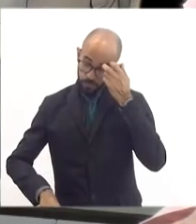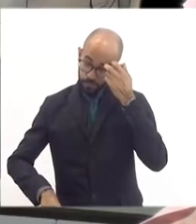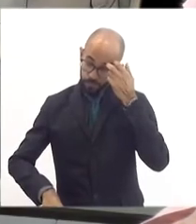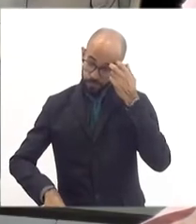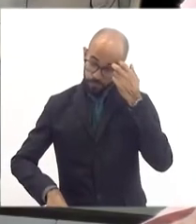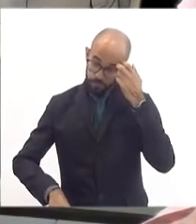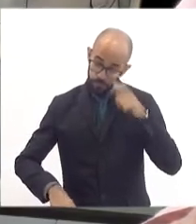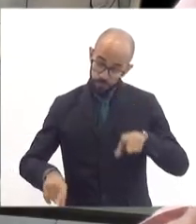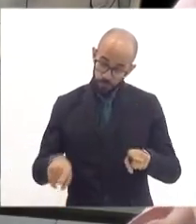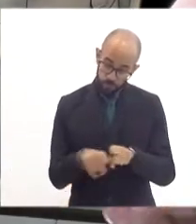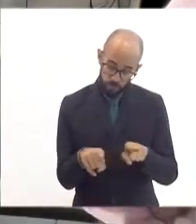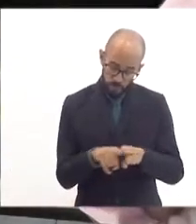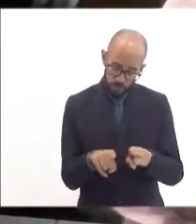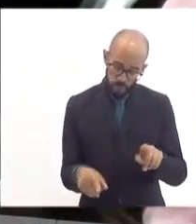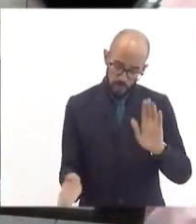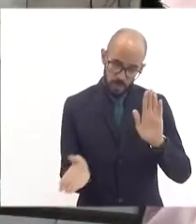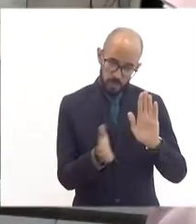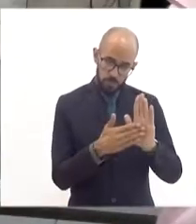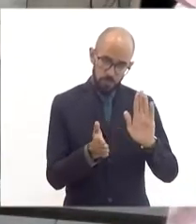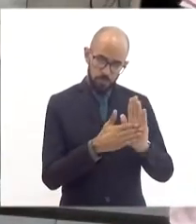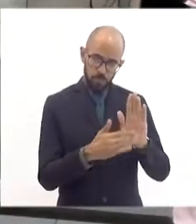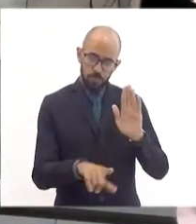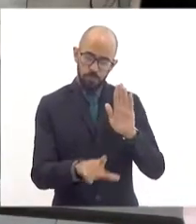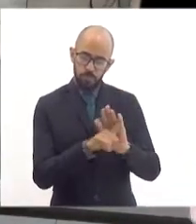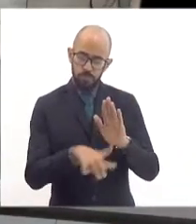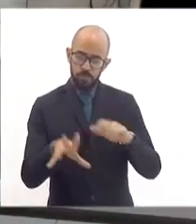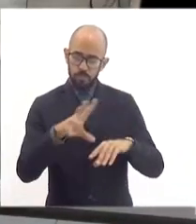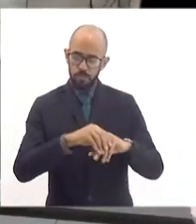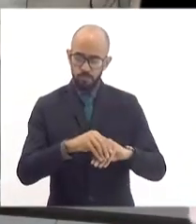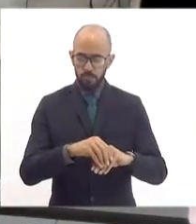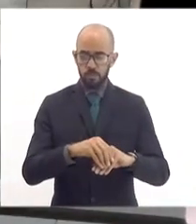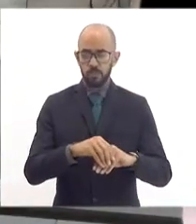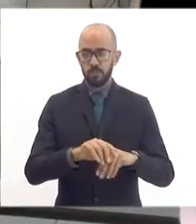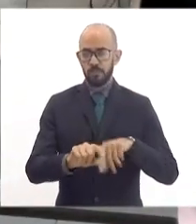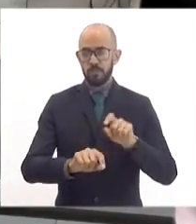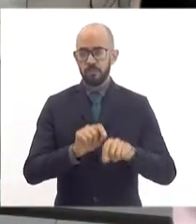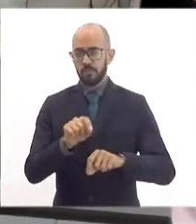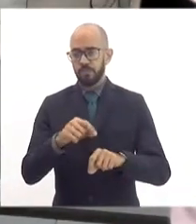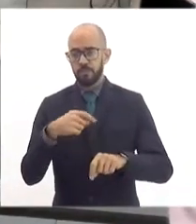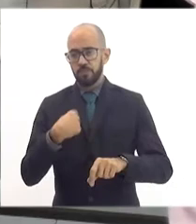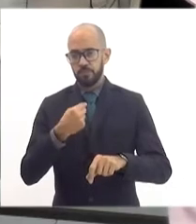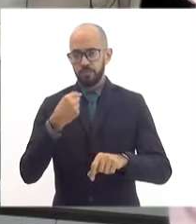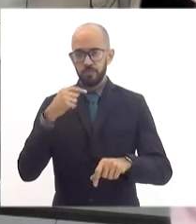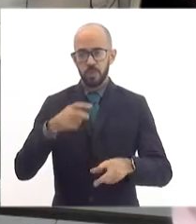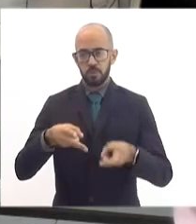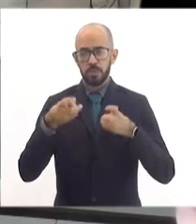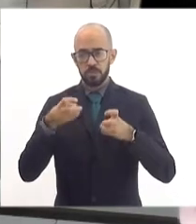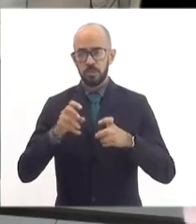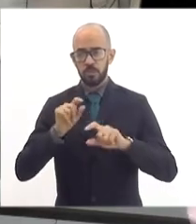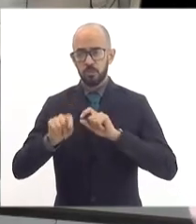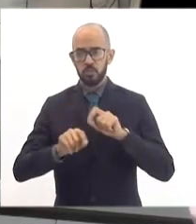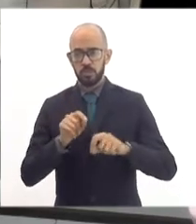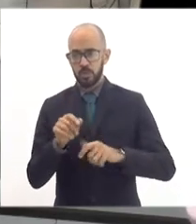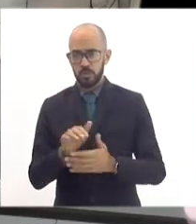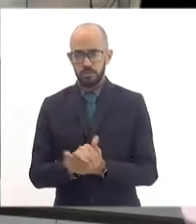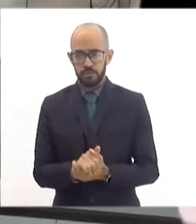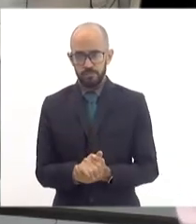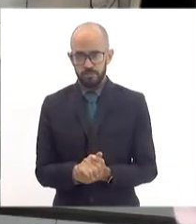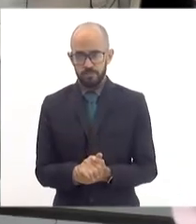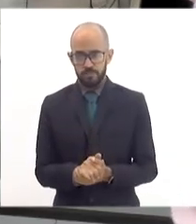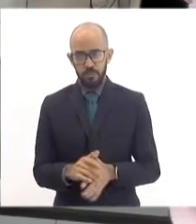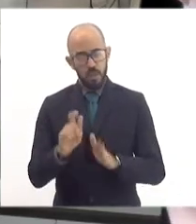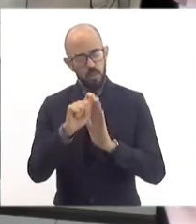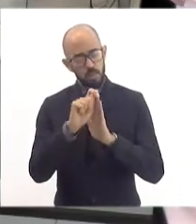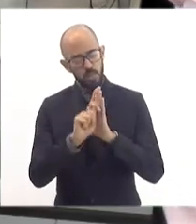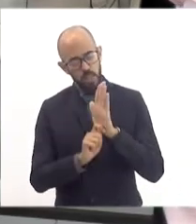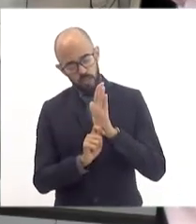também da proposta da lei complementar, nós temos um entendimento também, e aí é uma questão de redação